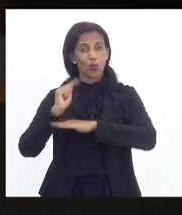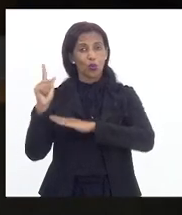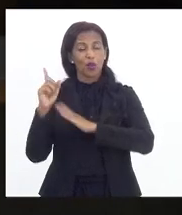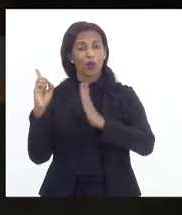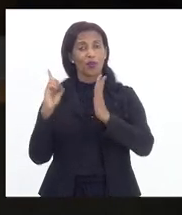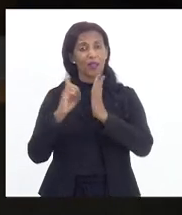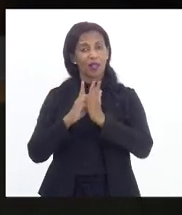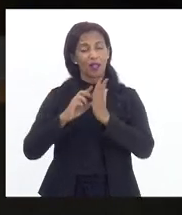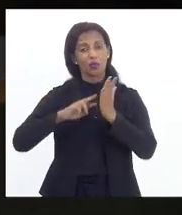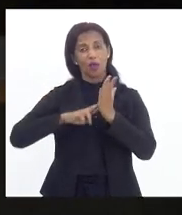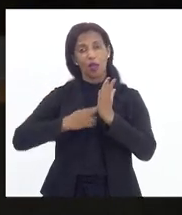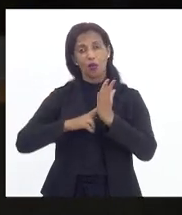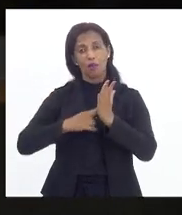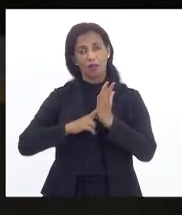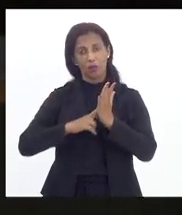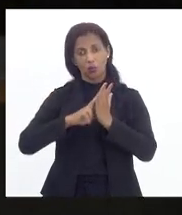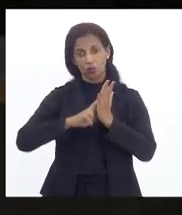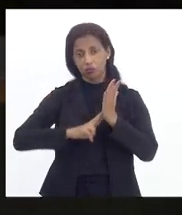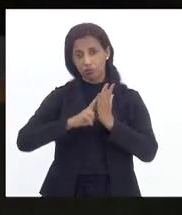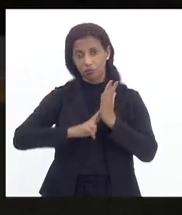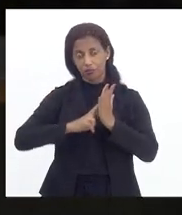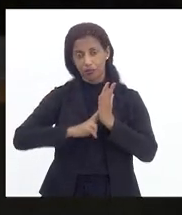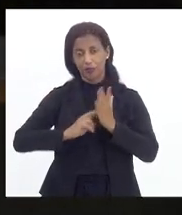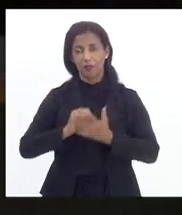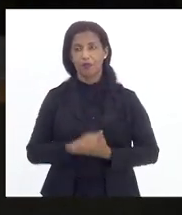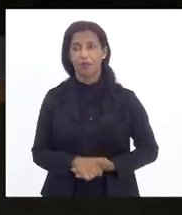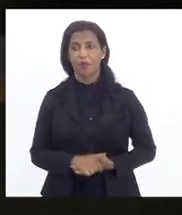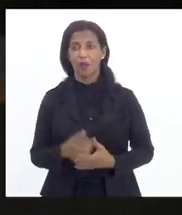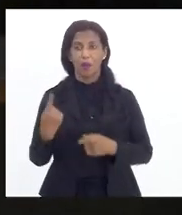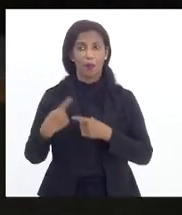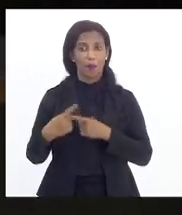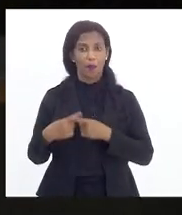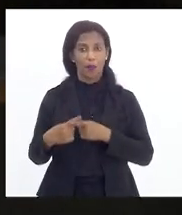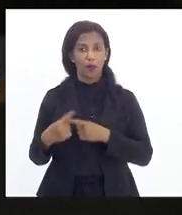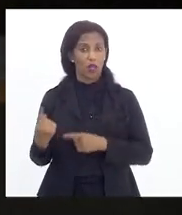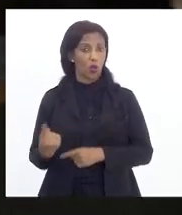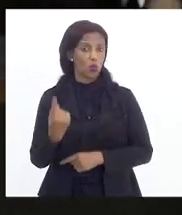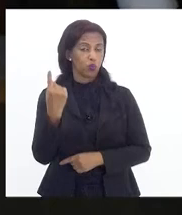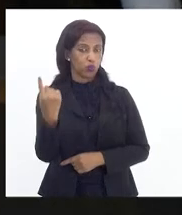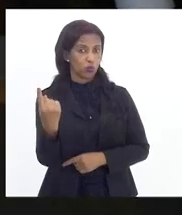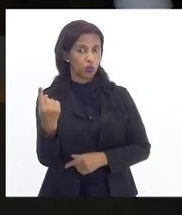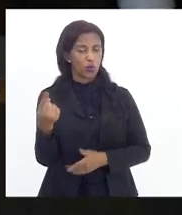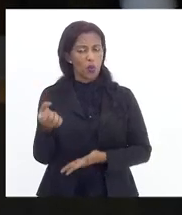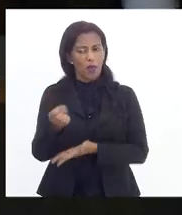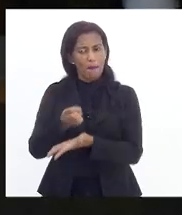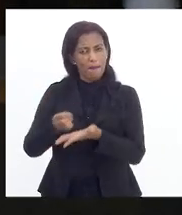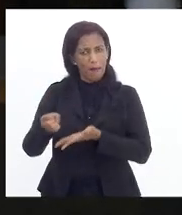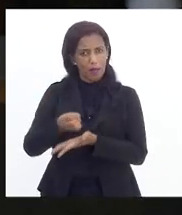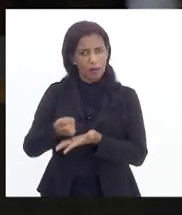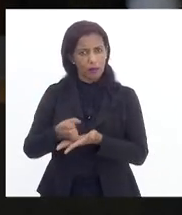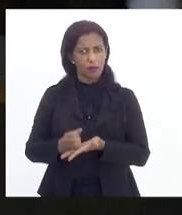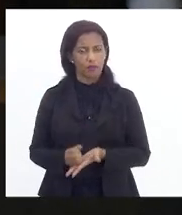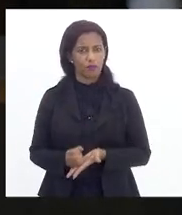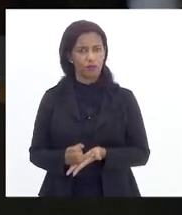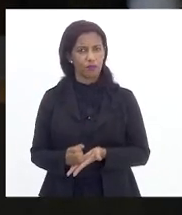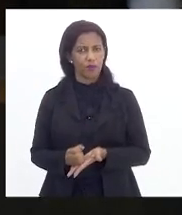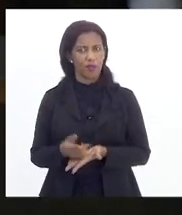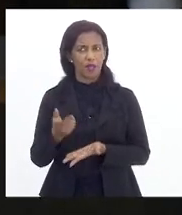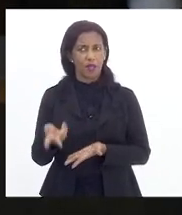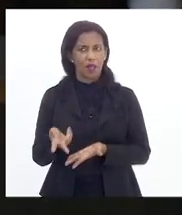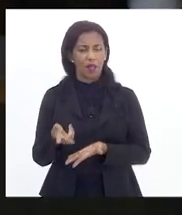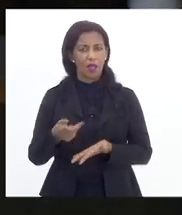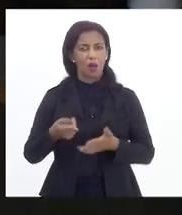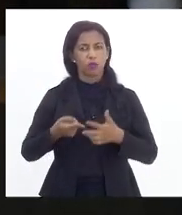que um decreto regulamentador porque único quesito que é básico seria